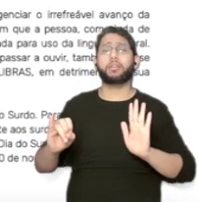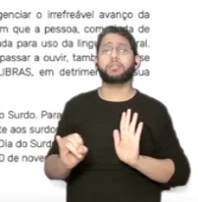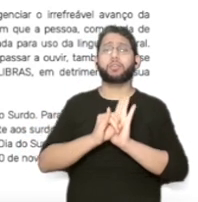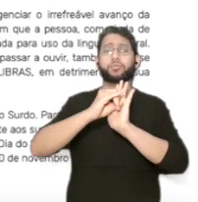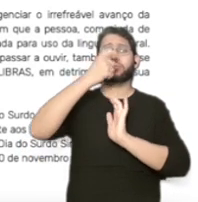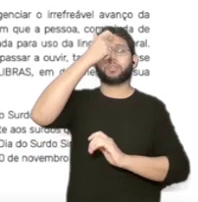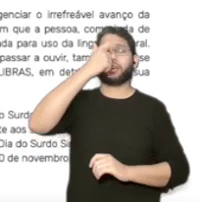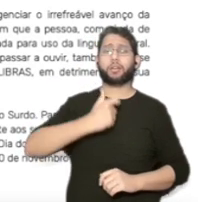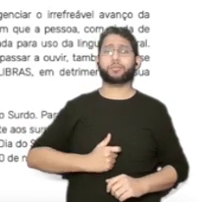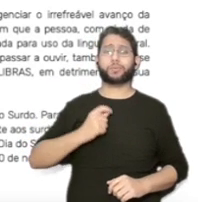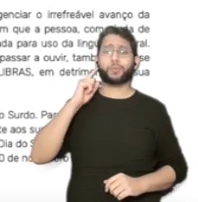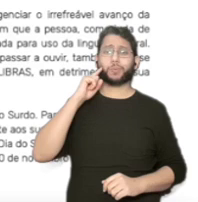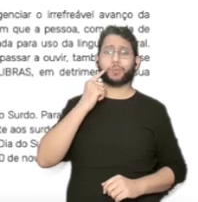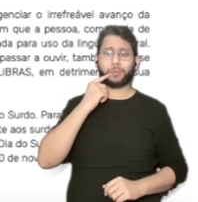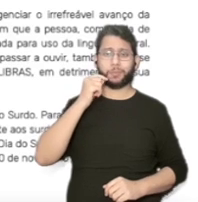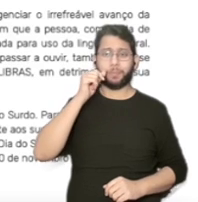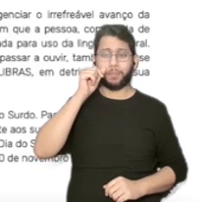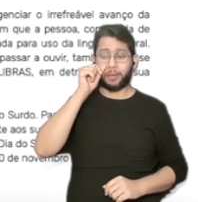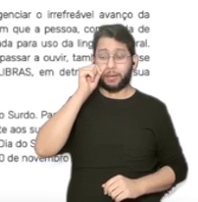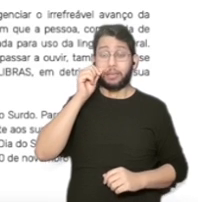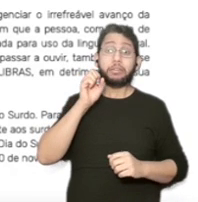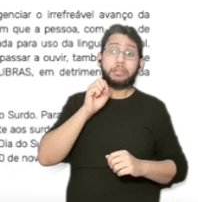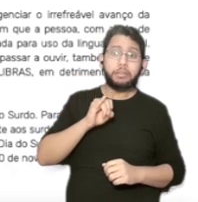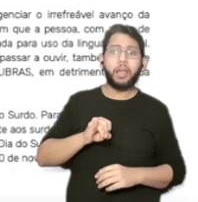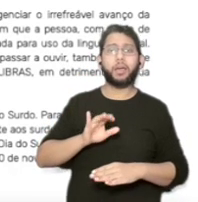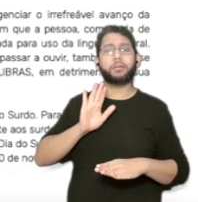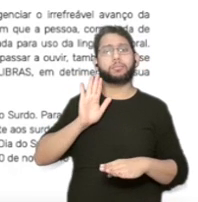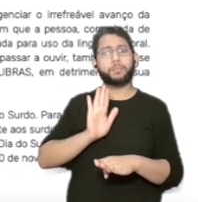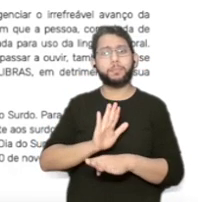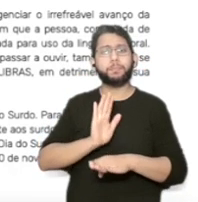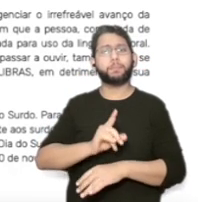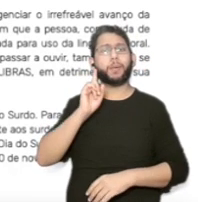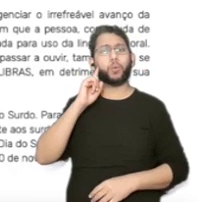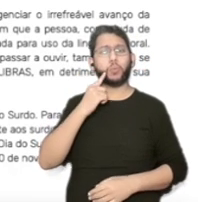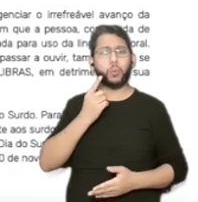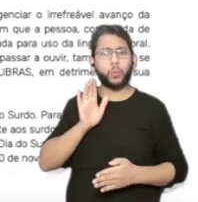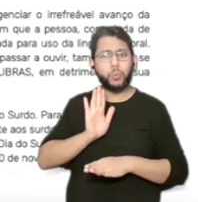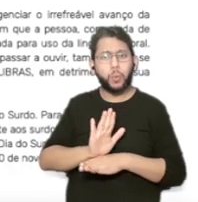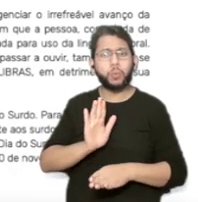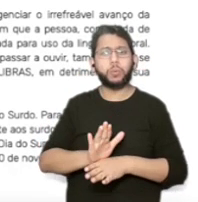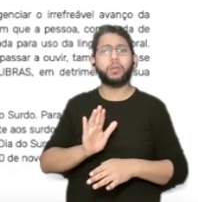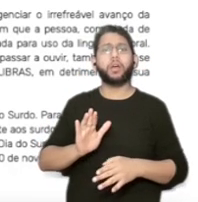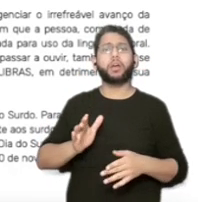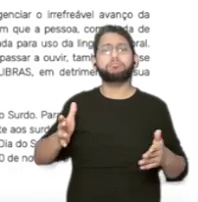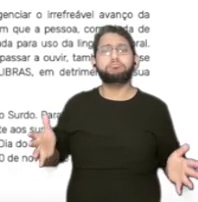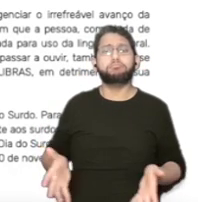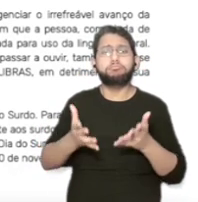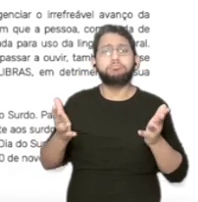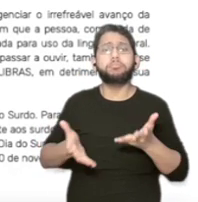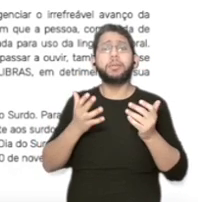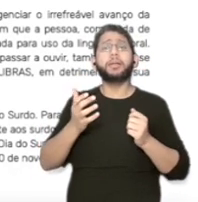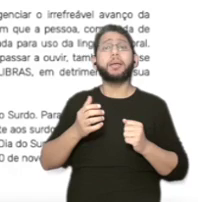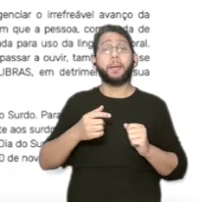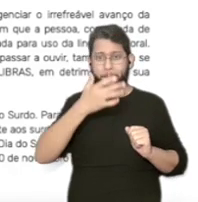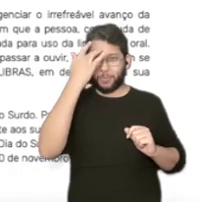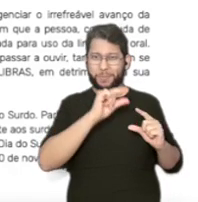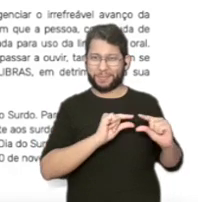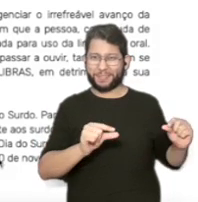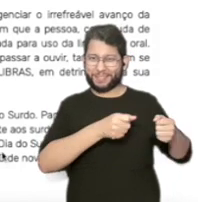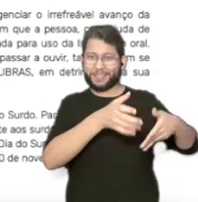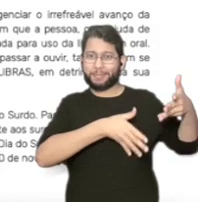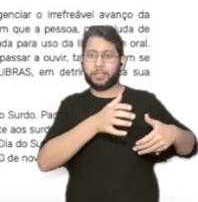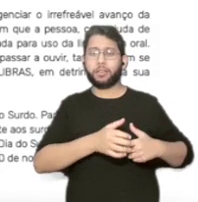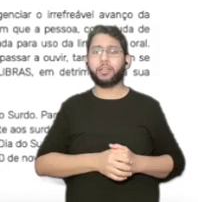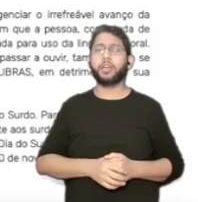oralismo para a formação de identidade de um sujeito, né? Se é para dar suporte aos surdos, ele